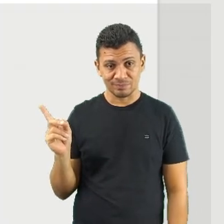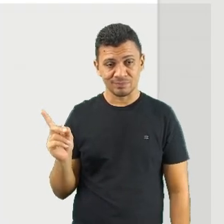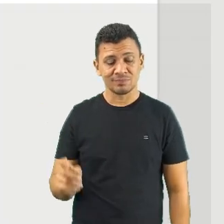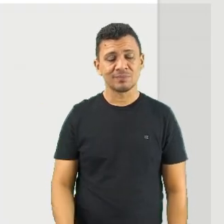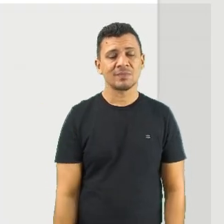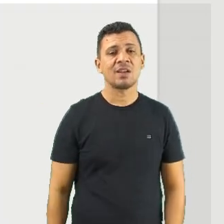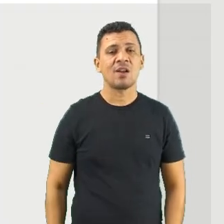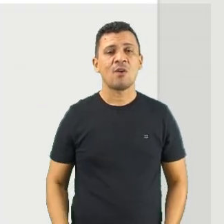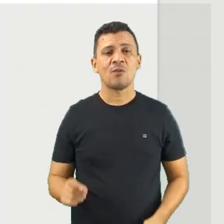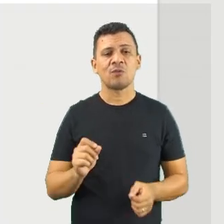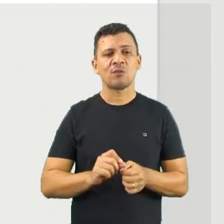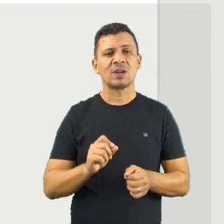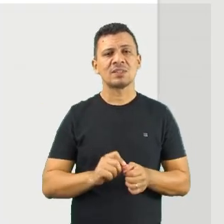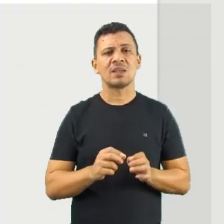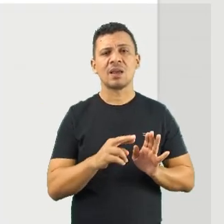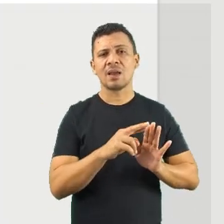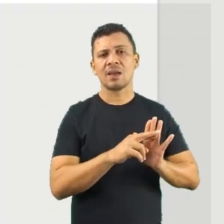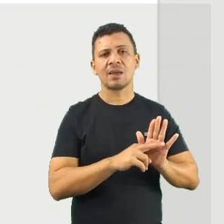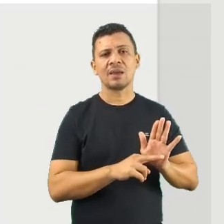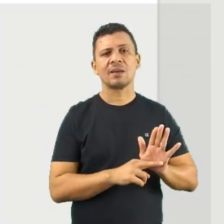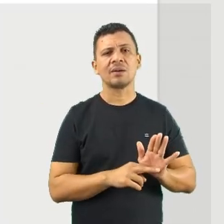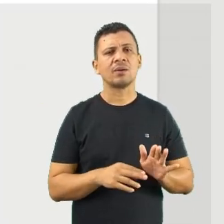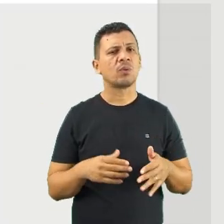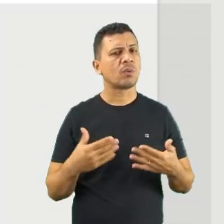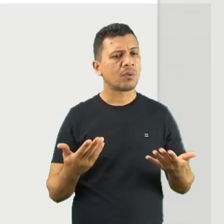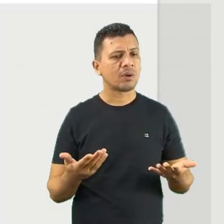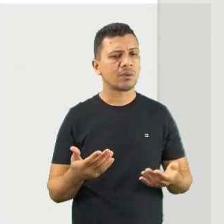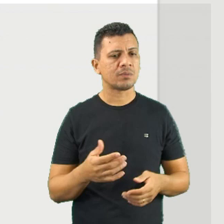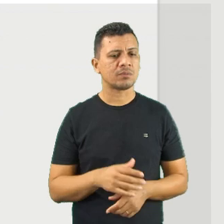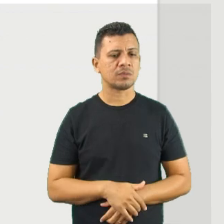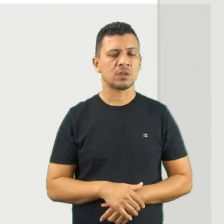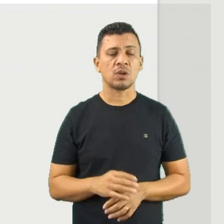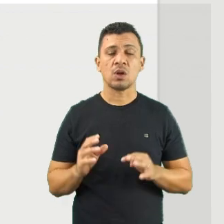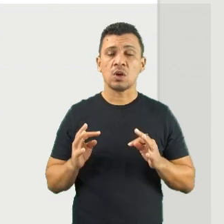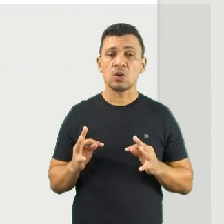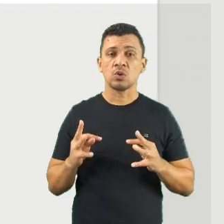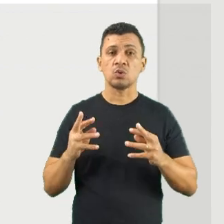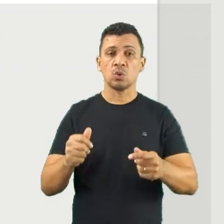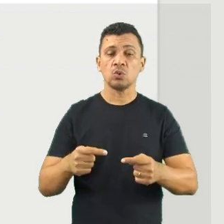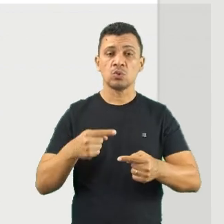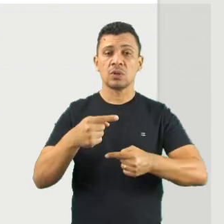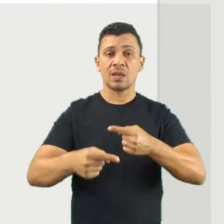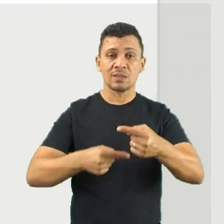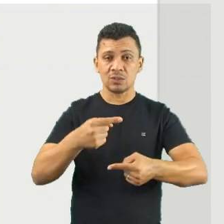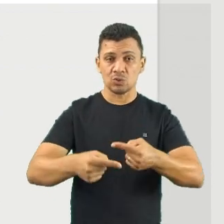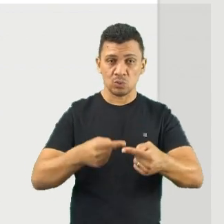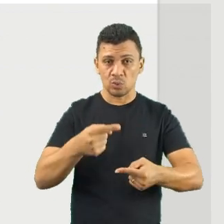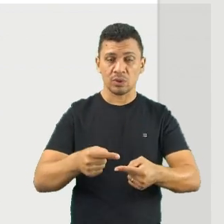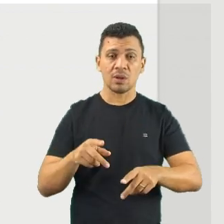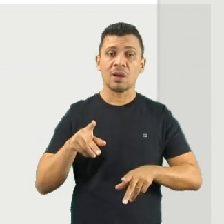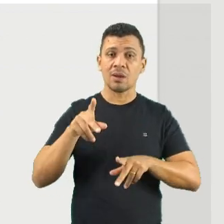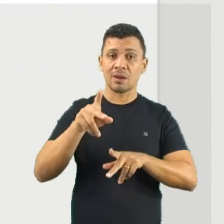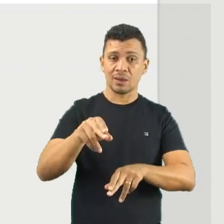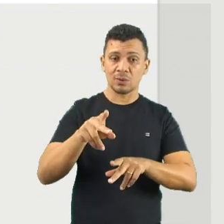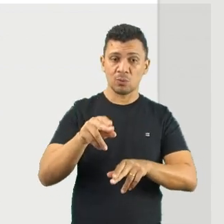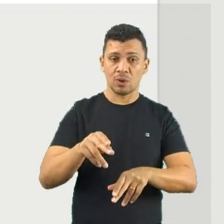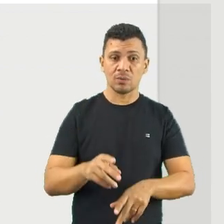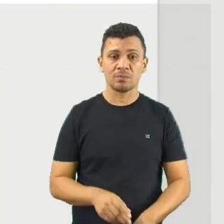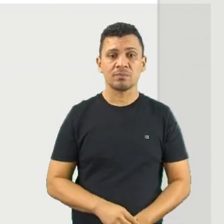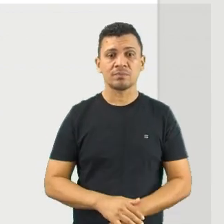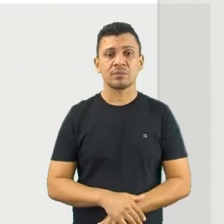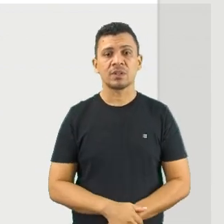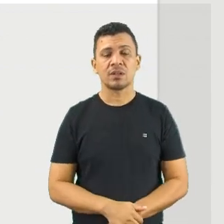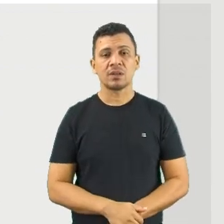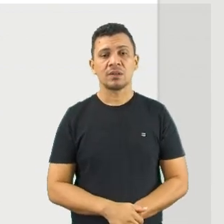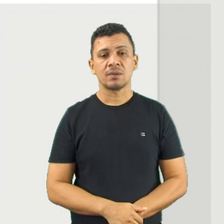nós vamos fazer a seguinte regra. Quando eu tenho todos os resistores iguais, a resistência